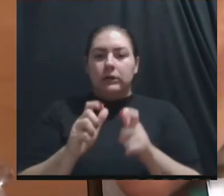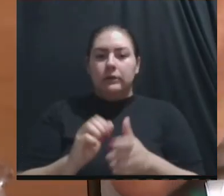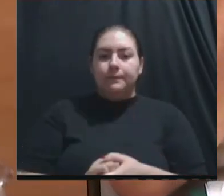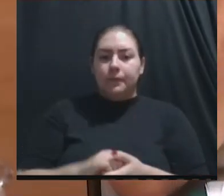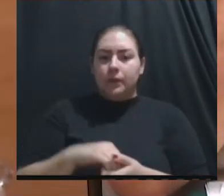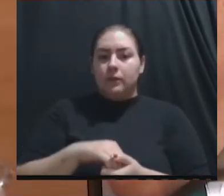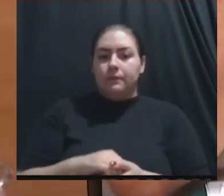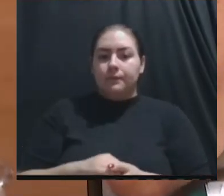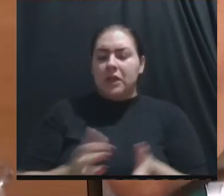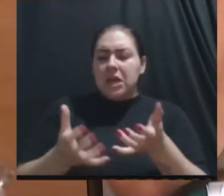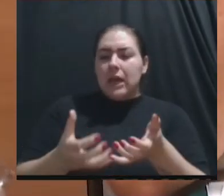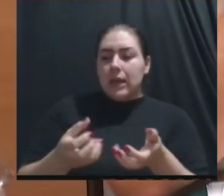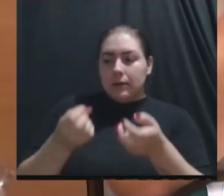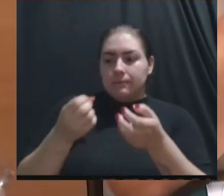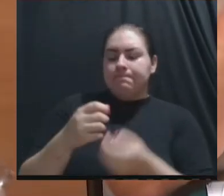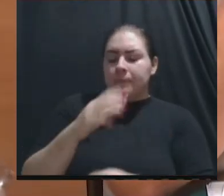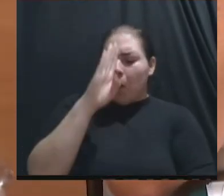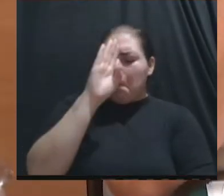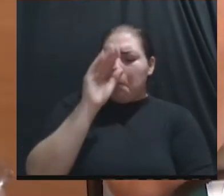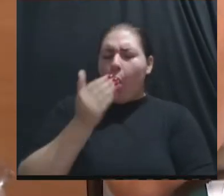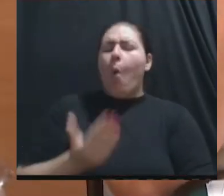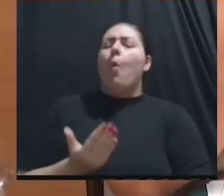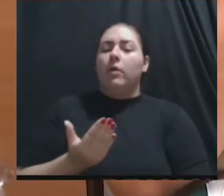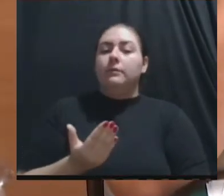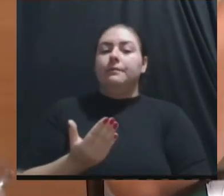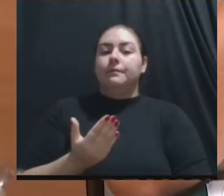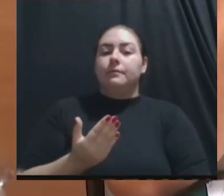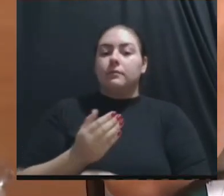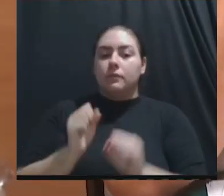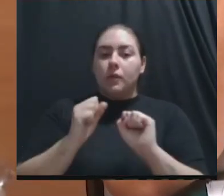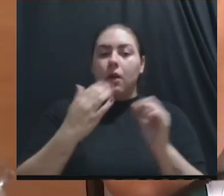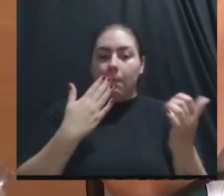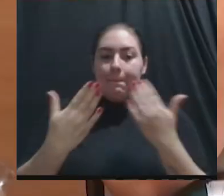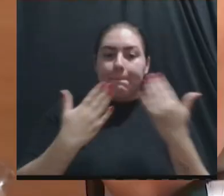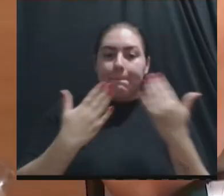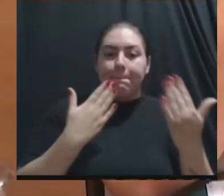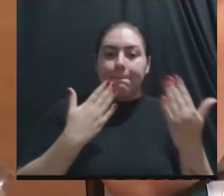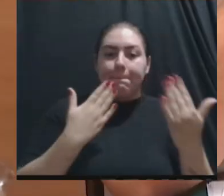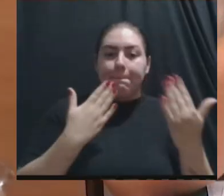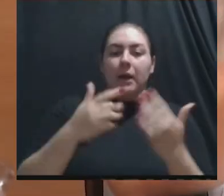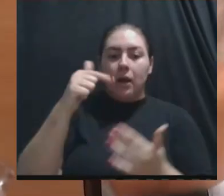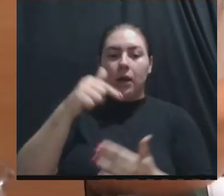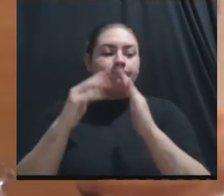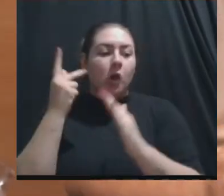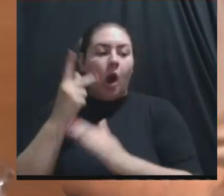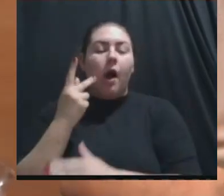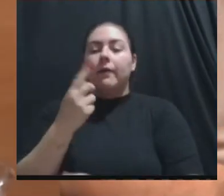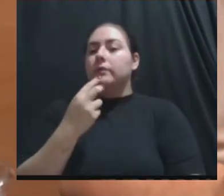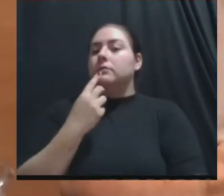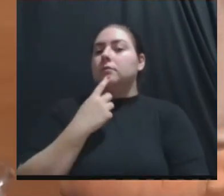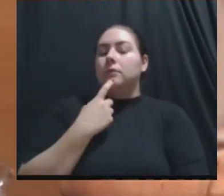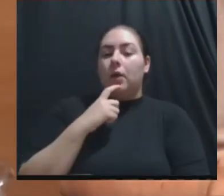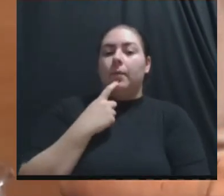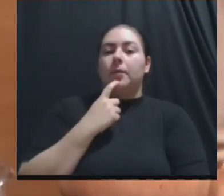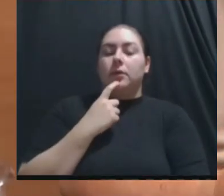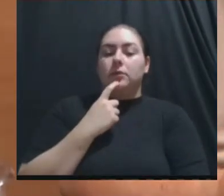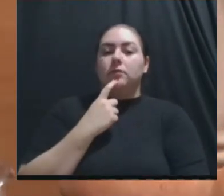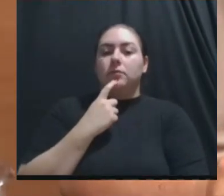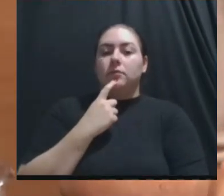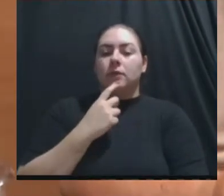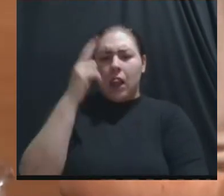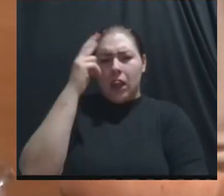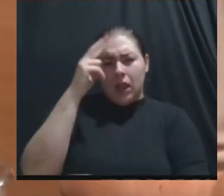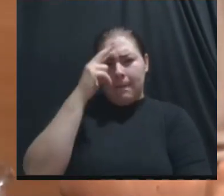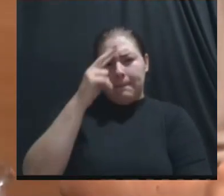poder fazer esse debate hoje aqui na Câmara Municipal de Campinas, né? E ao lembrar do massacre de Eldorado dos